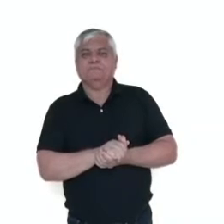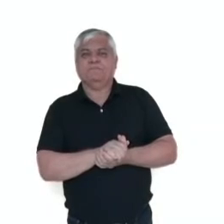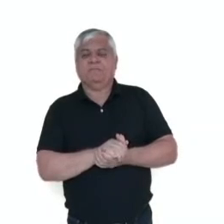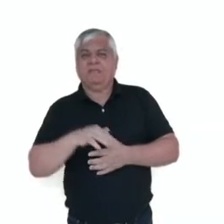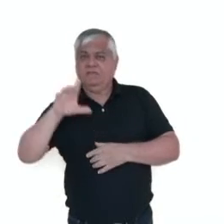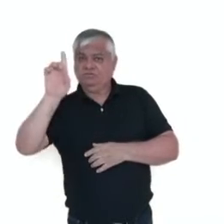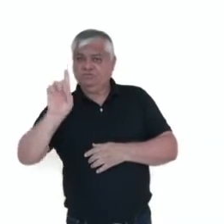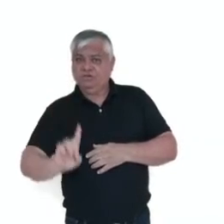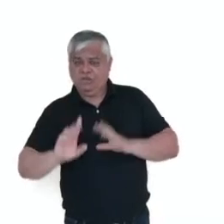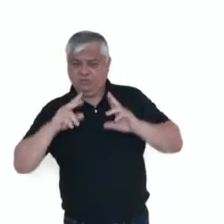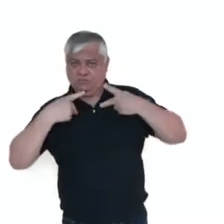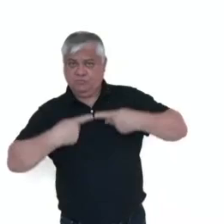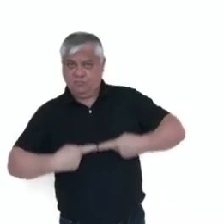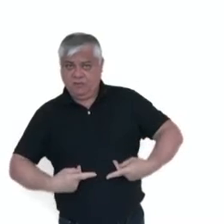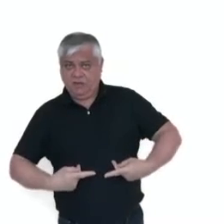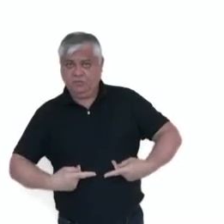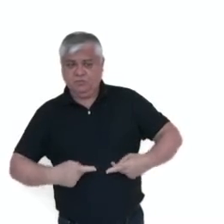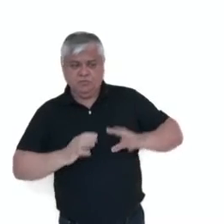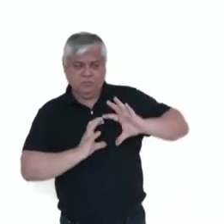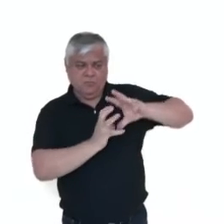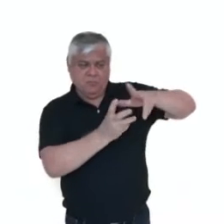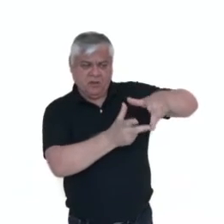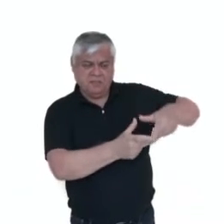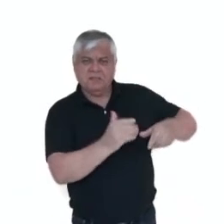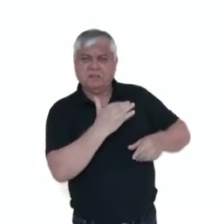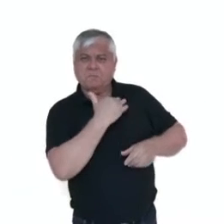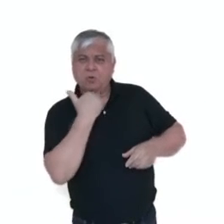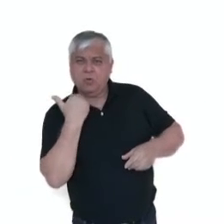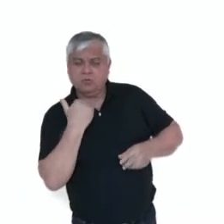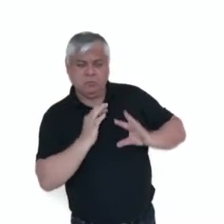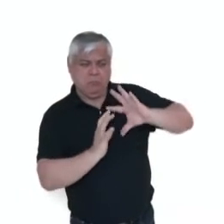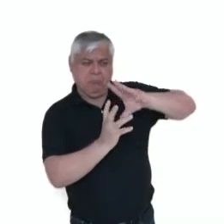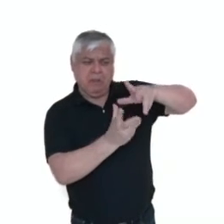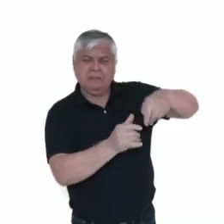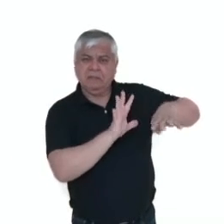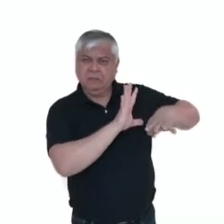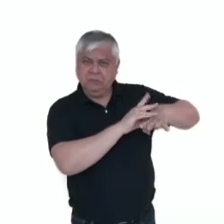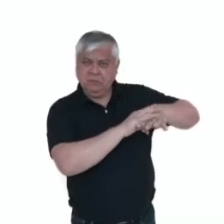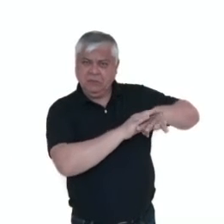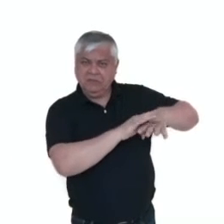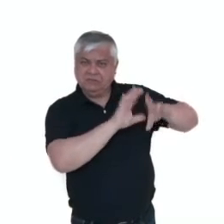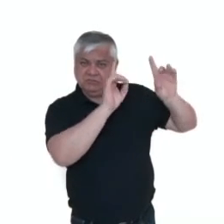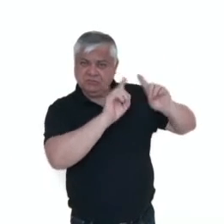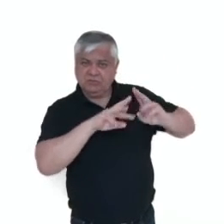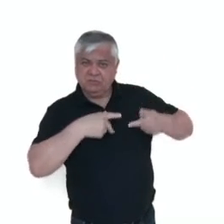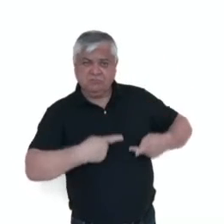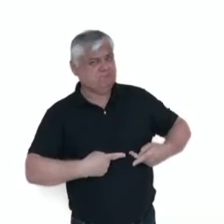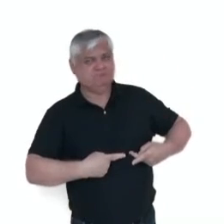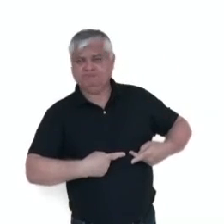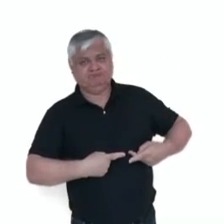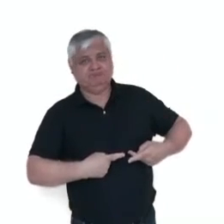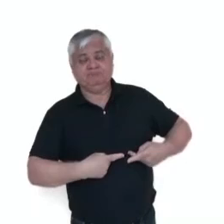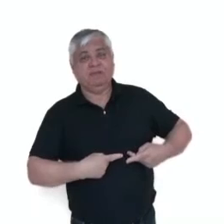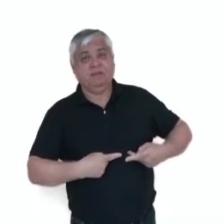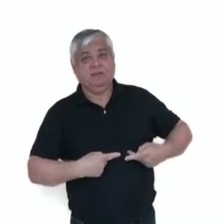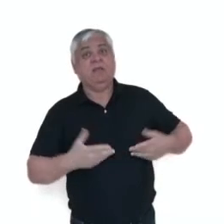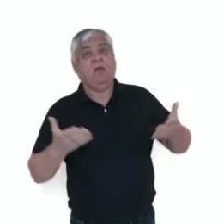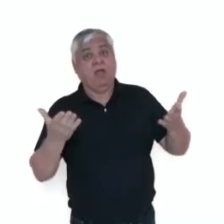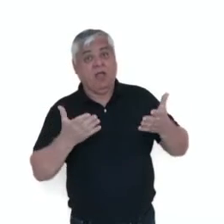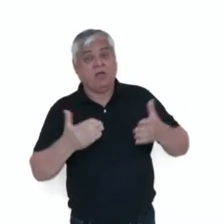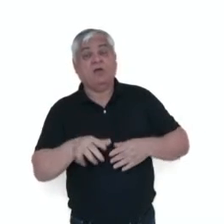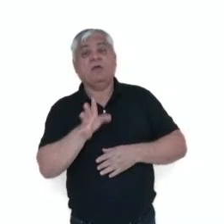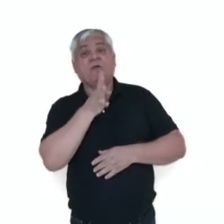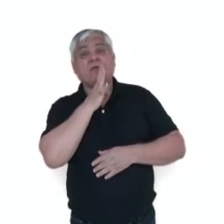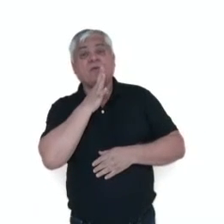direitos humanos em um planeta morto ou doente. Diante disso é que cada vez mais se reconhece o direito ao